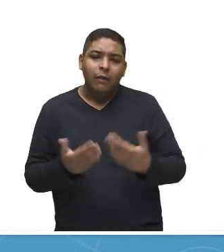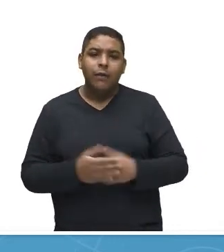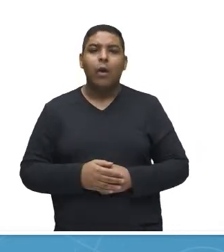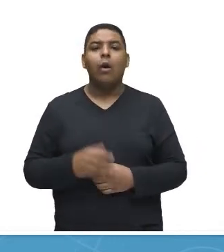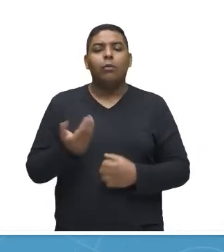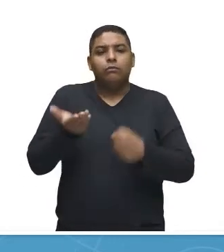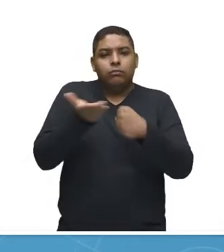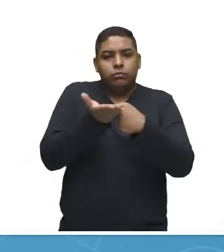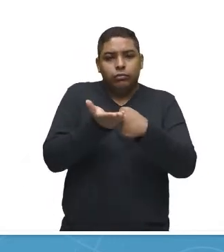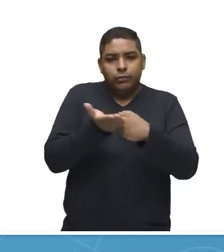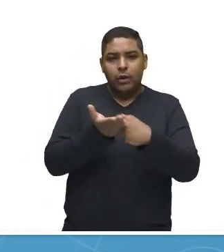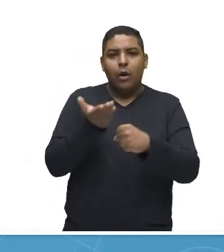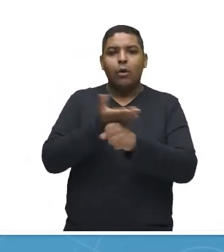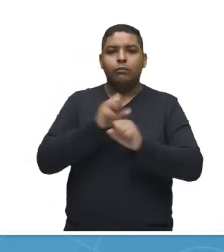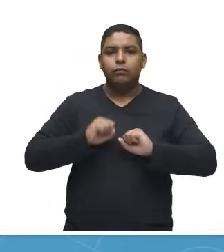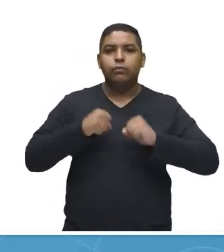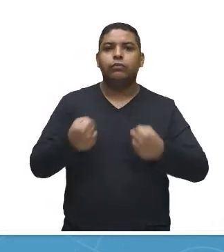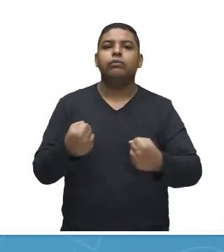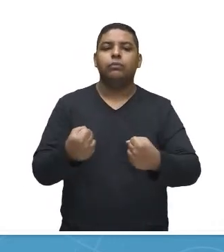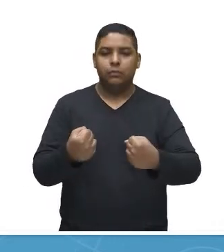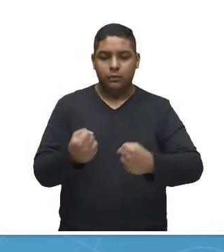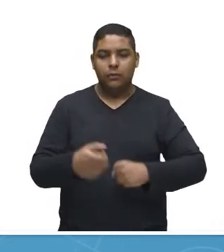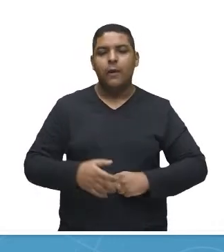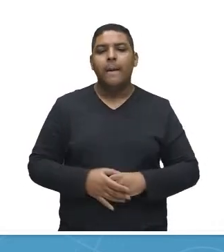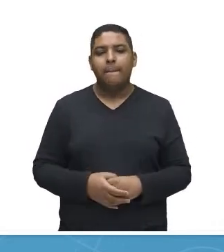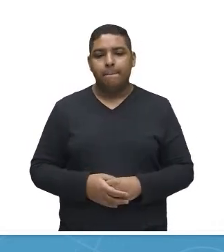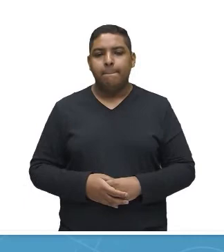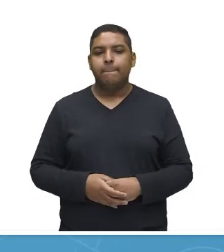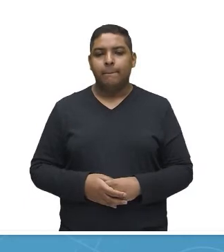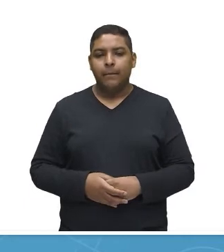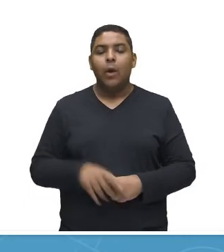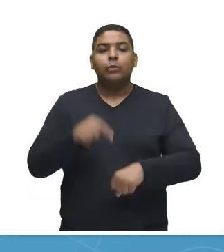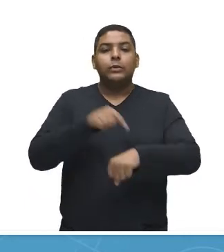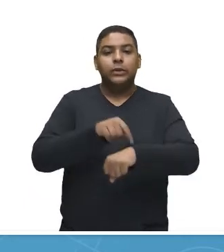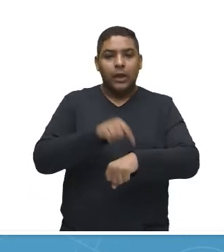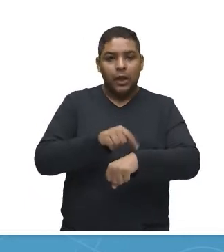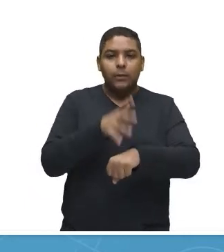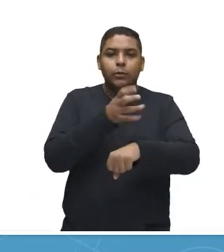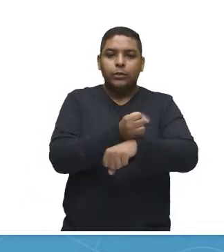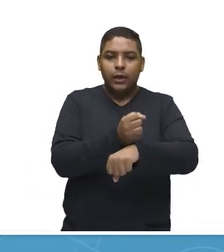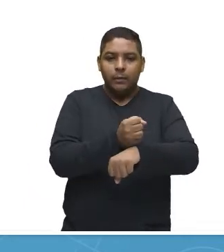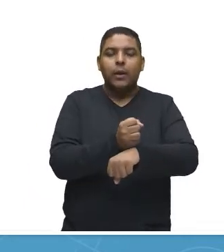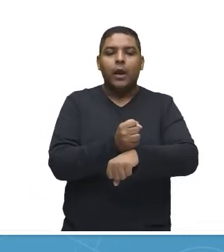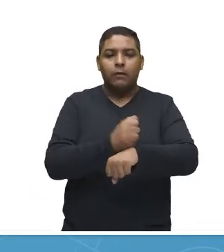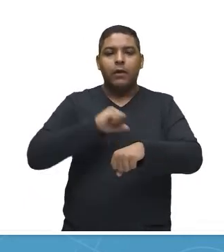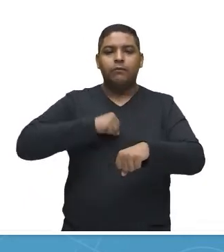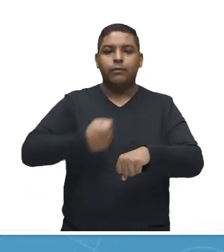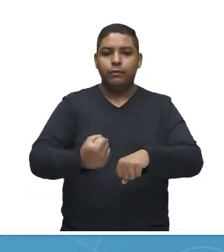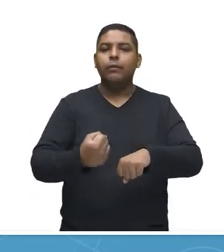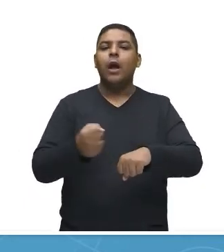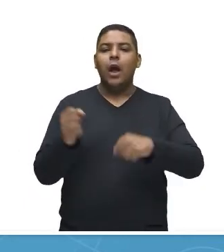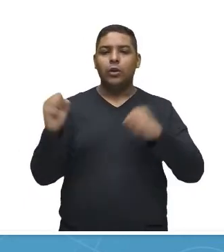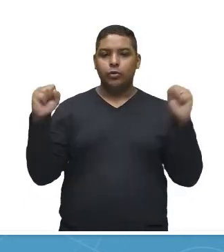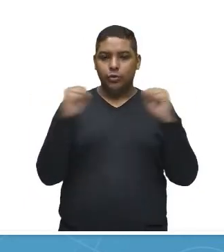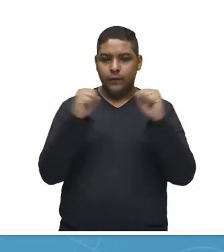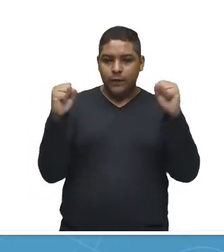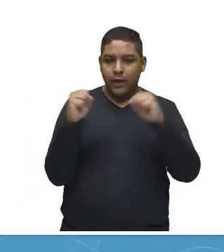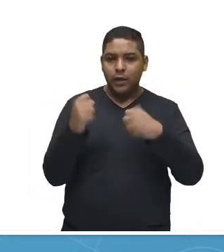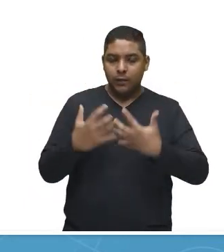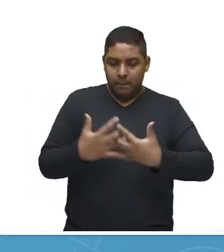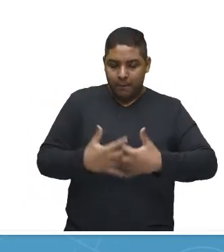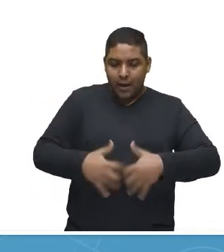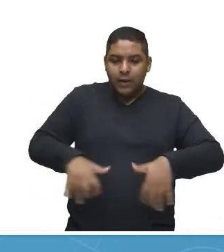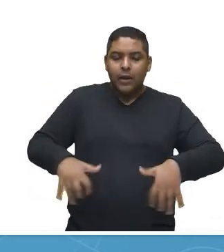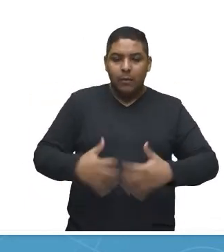gente vai dedicar a essa atividade vai também contar para isso a questão do nosso metabolismo. Alguns têm um